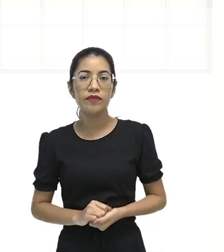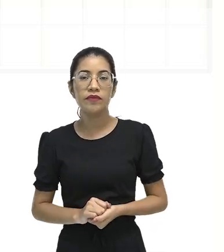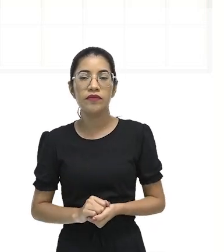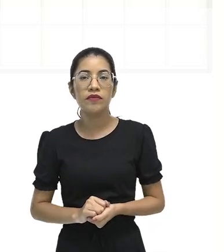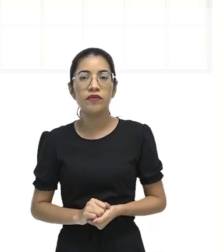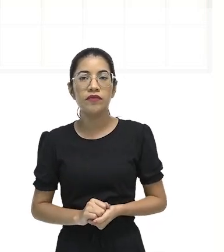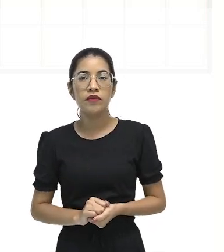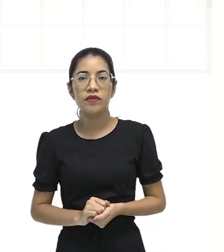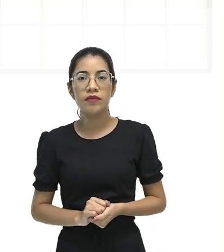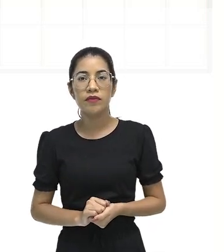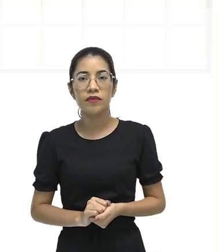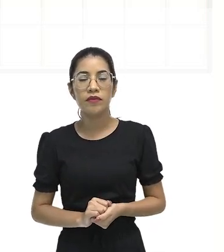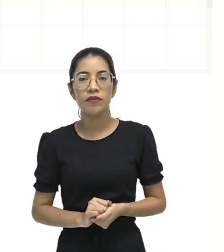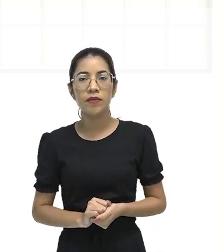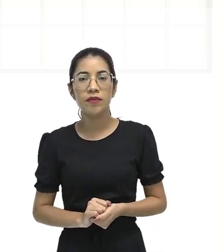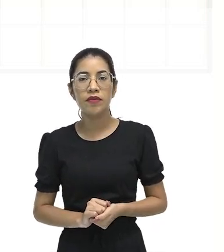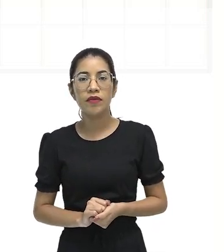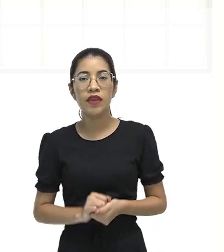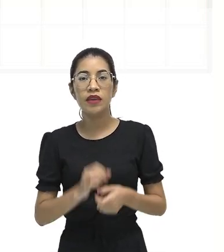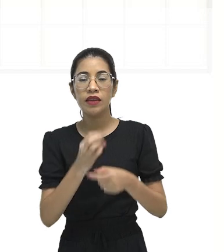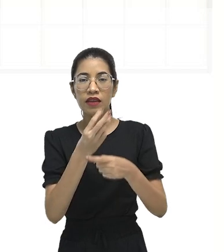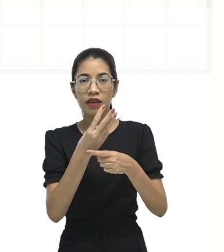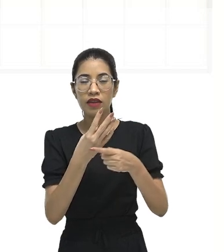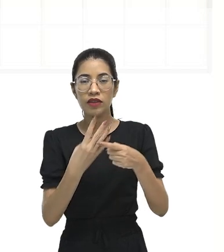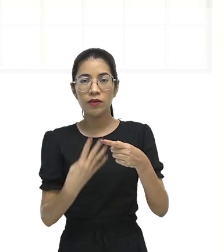falo em 3/4, veja,